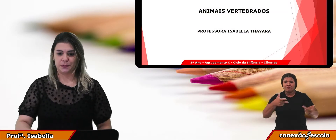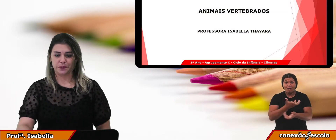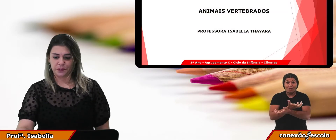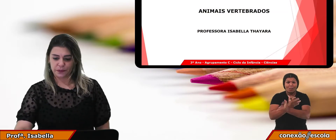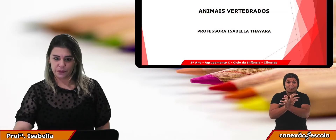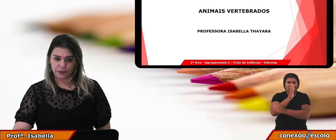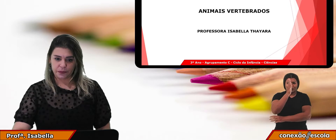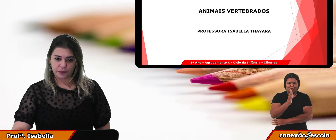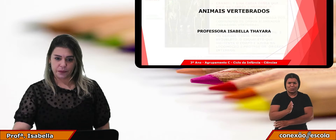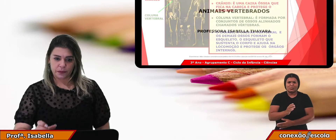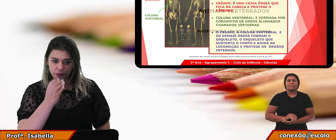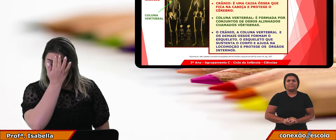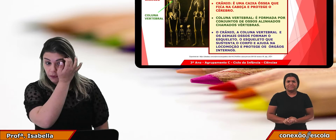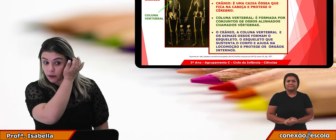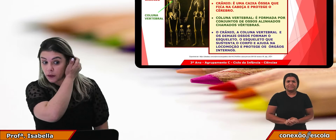vertebrados.